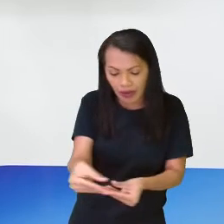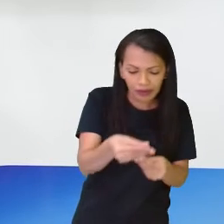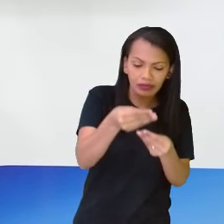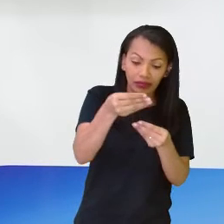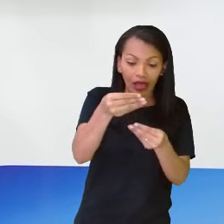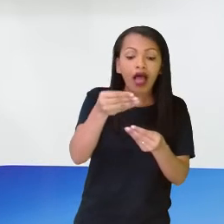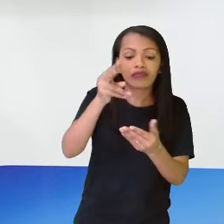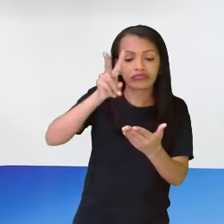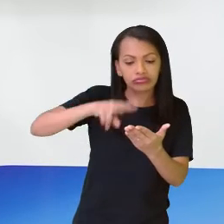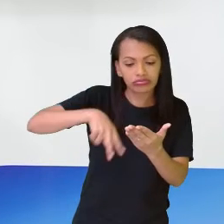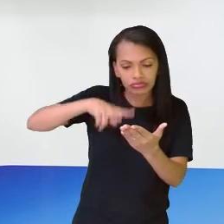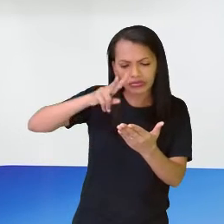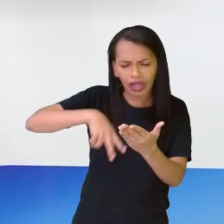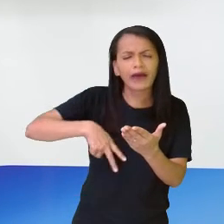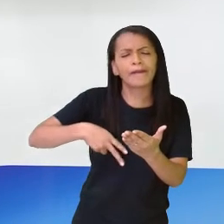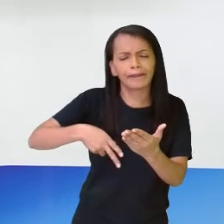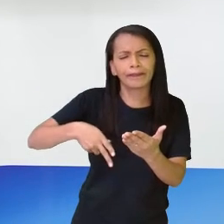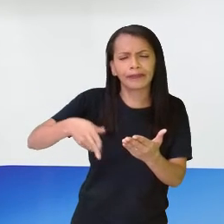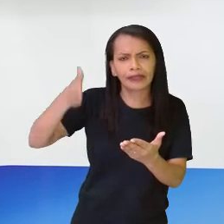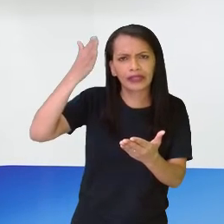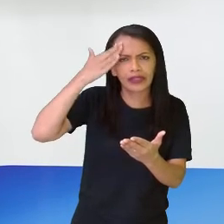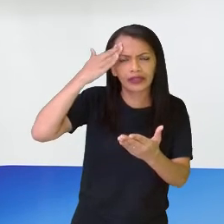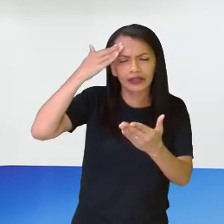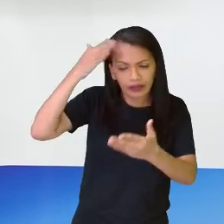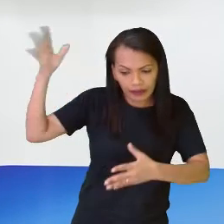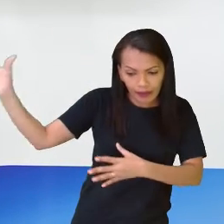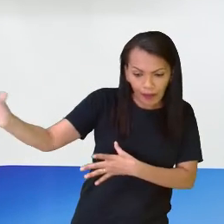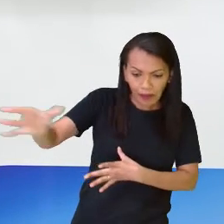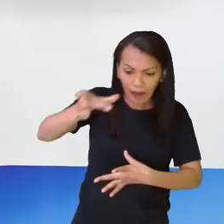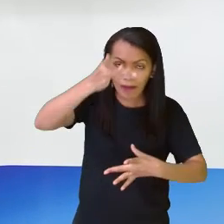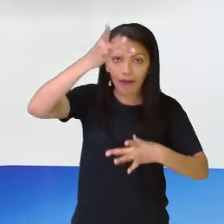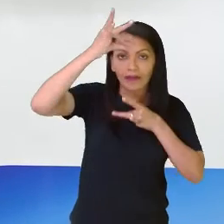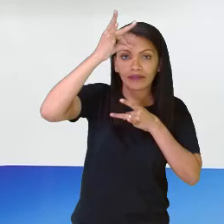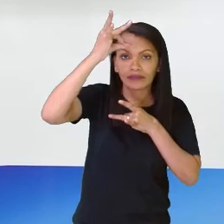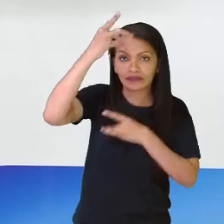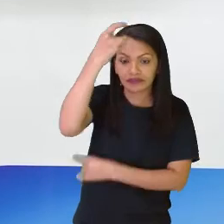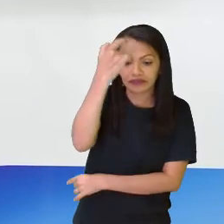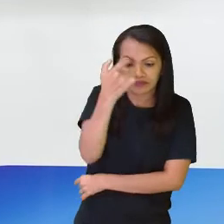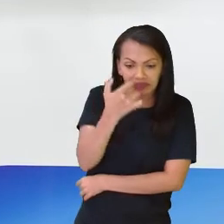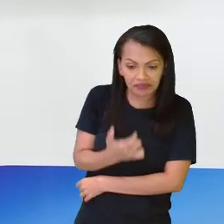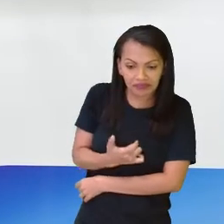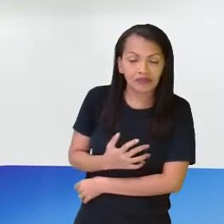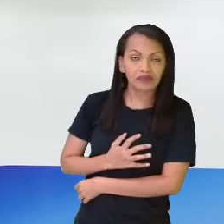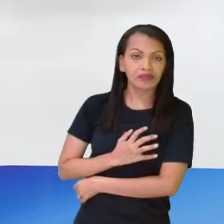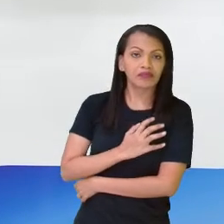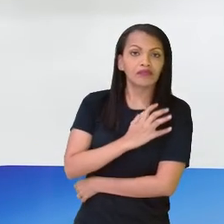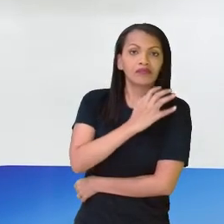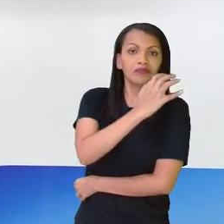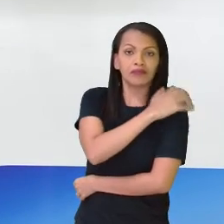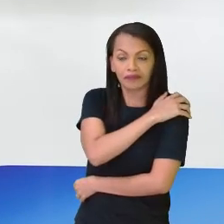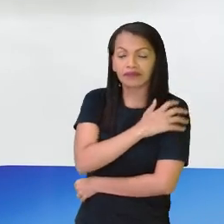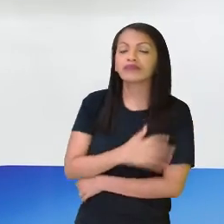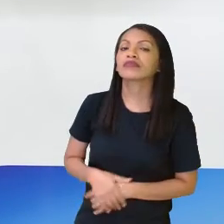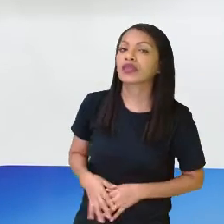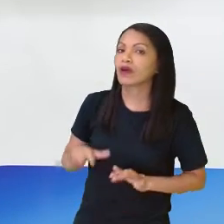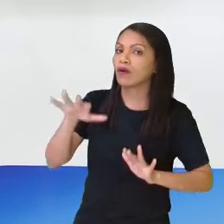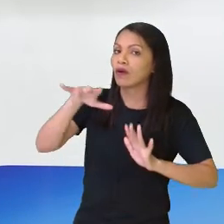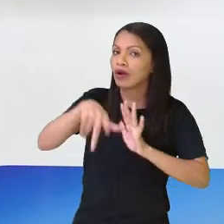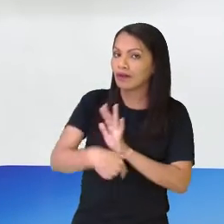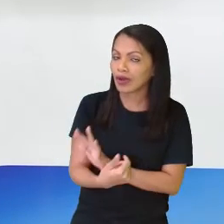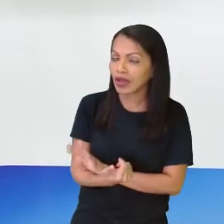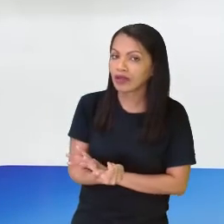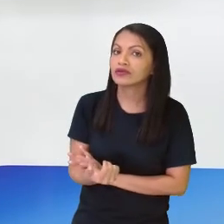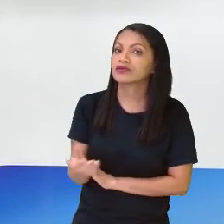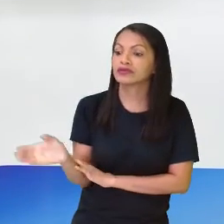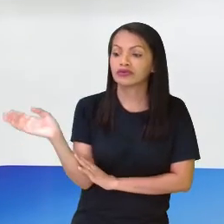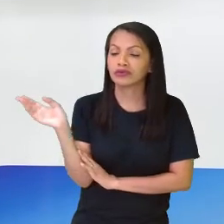ator no caso aí, e ele for passar esse texto, ele sabe que essa primeira frase, roubaram, socorro, ele não vai poder ler